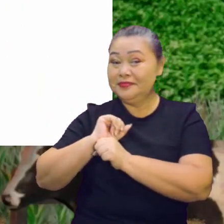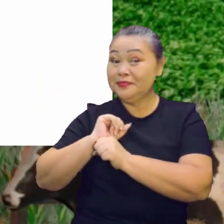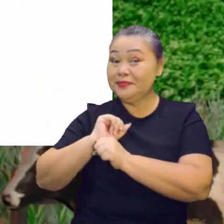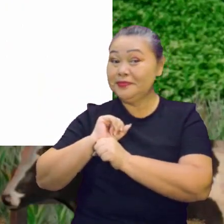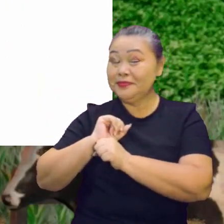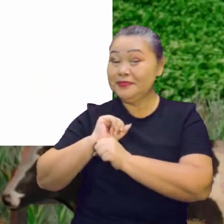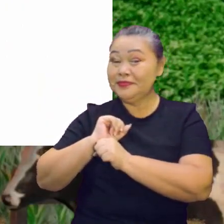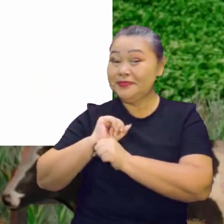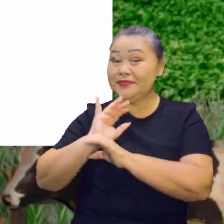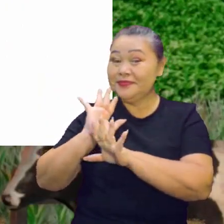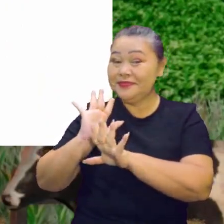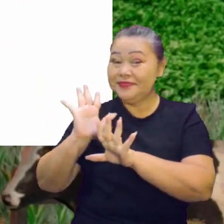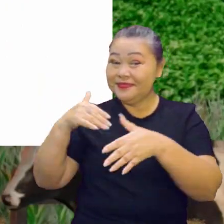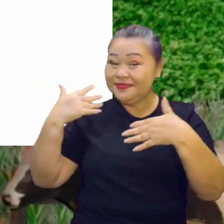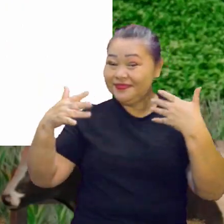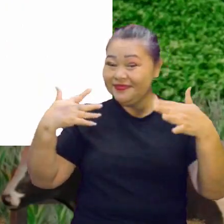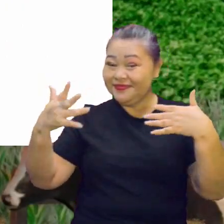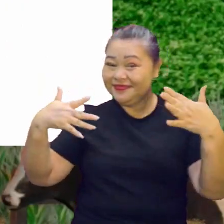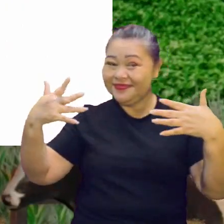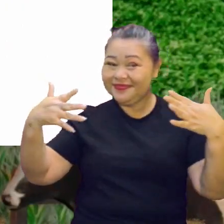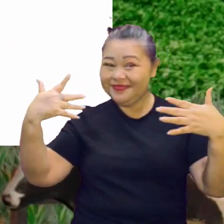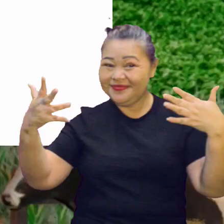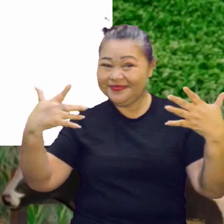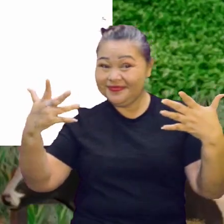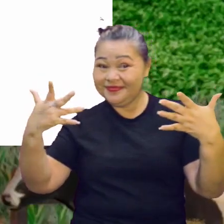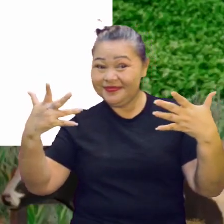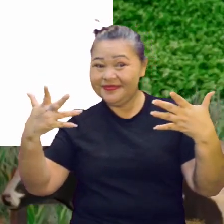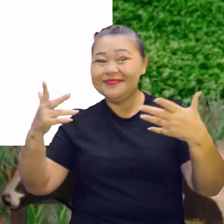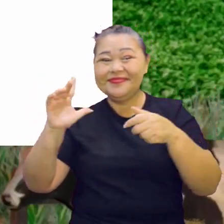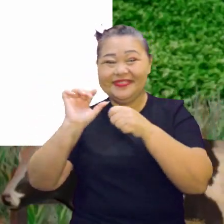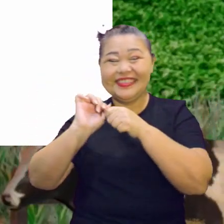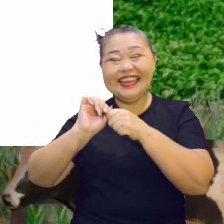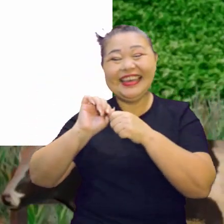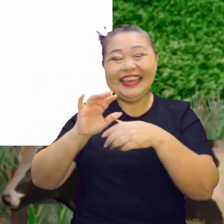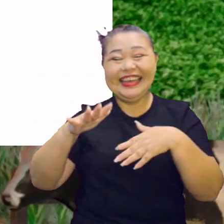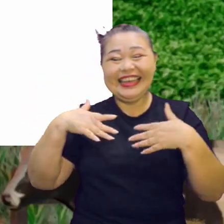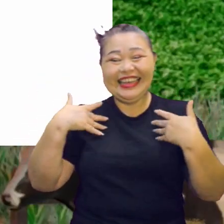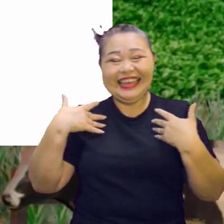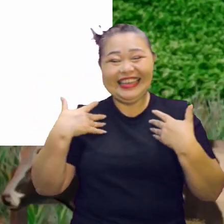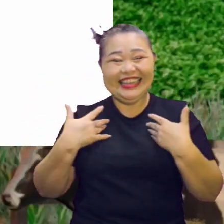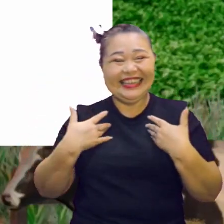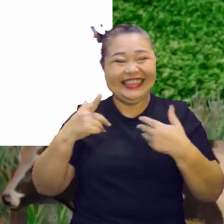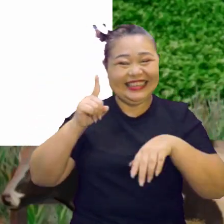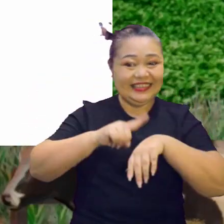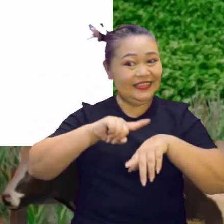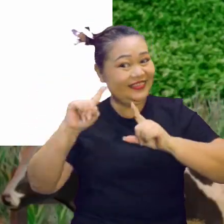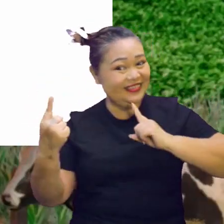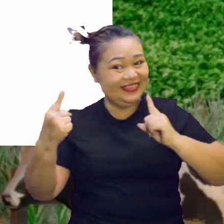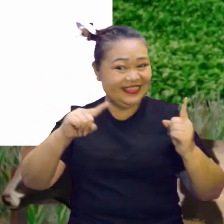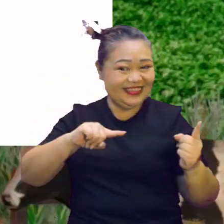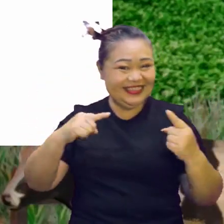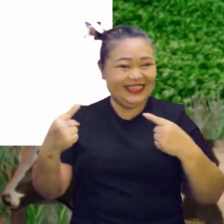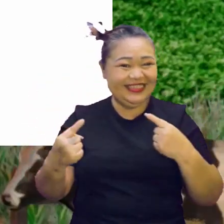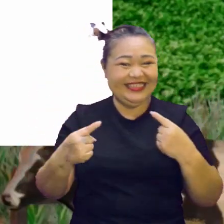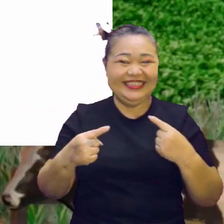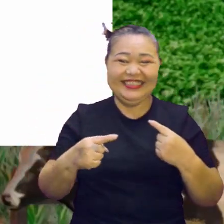é muito bom. Uma hora a gente tá, aí outra hora, eu sei como é que é. Ei, como é que foi a tua